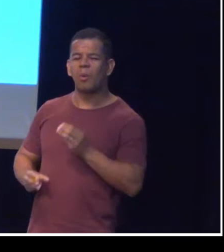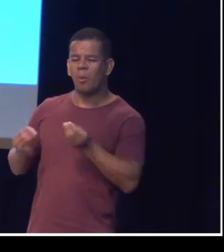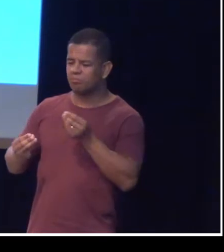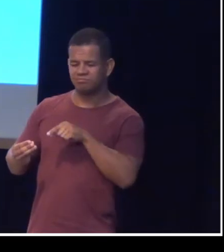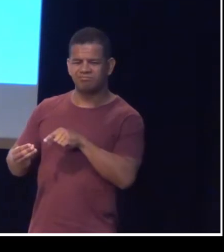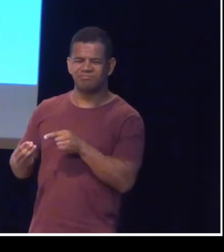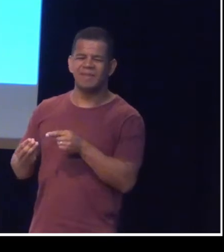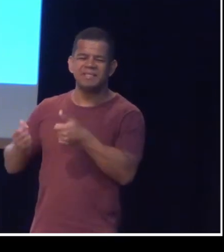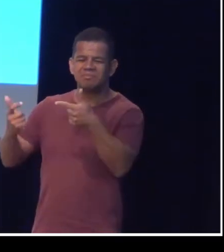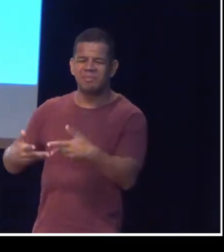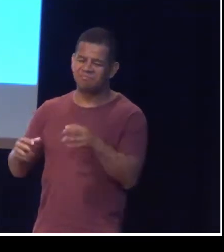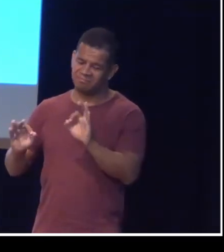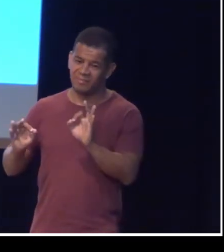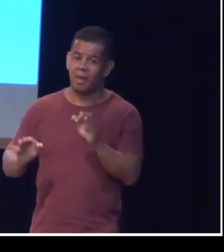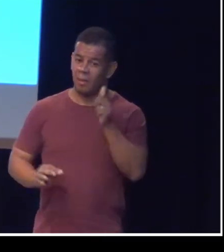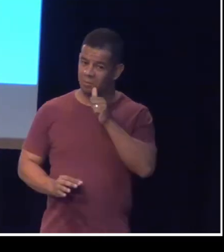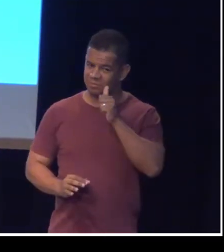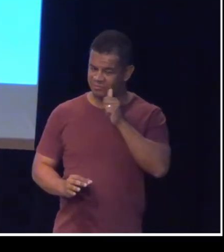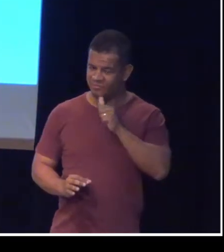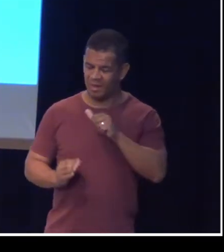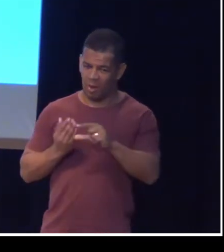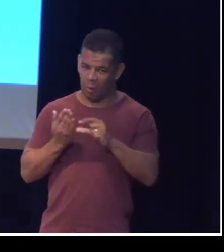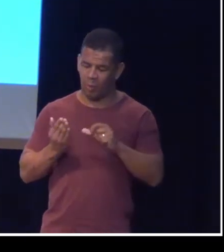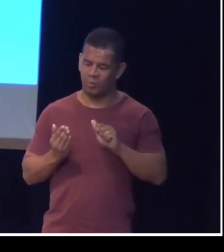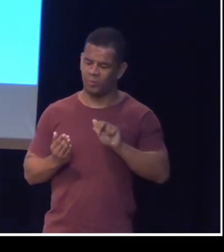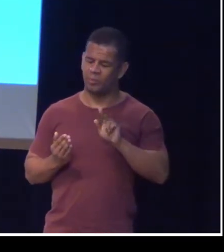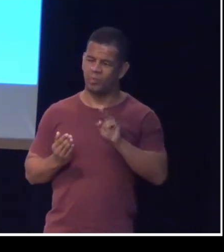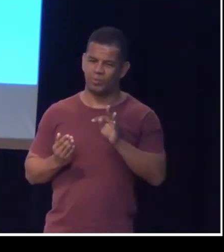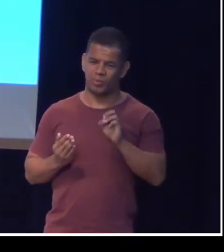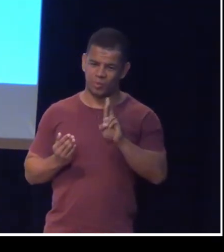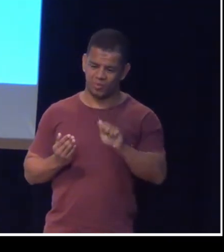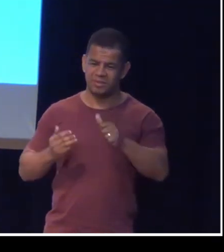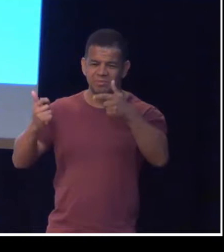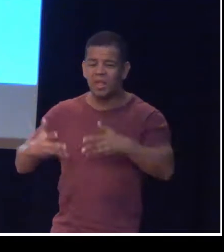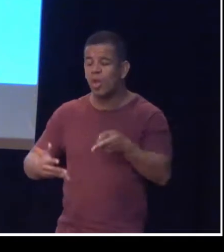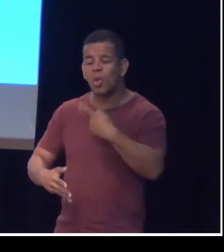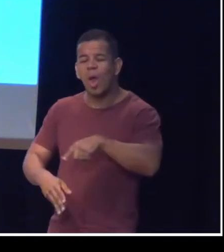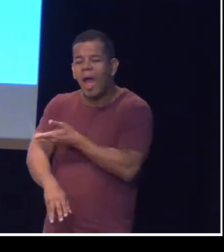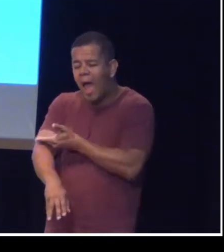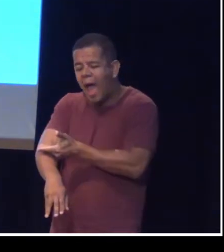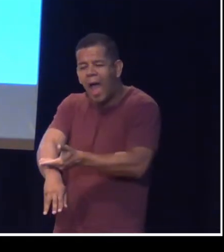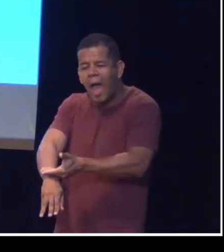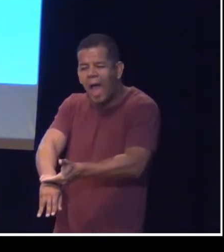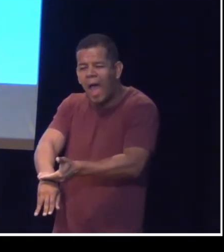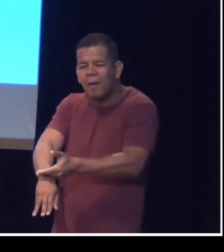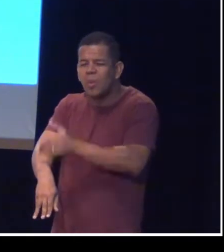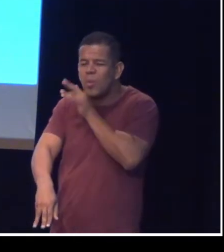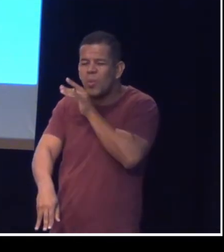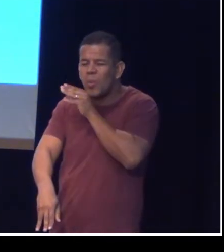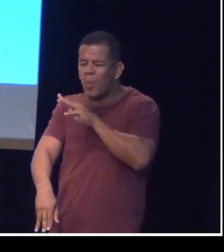que são mudanças dos nossos maus hábitos. Né? E dizer que a gente, né, consegue controlar esses maus hábitos é uma coisa